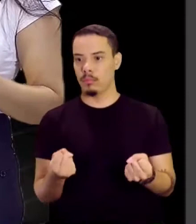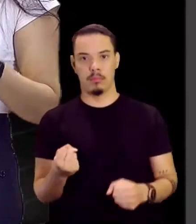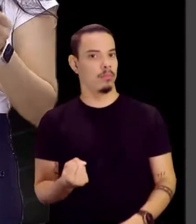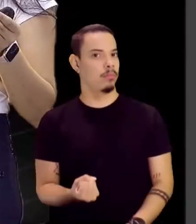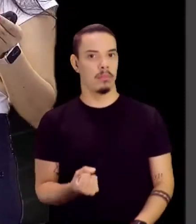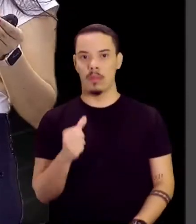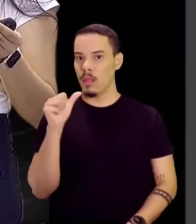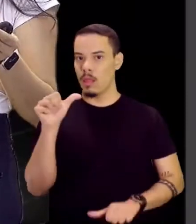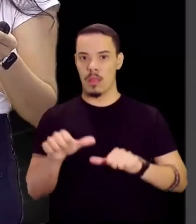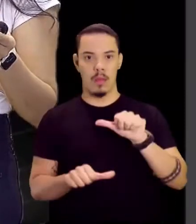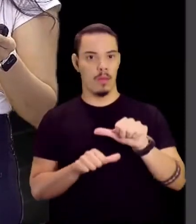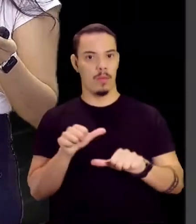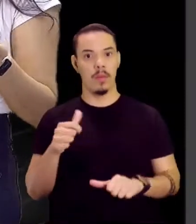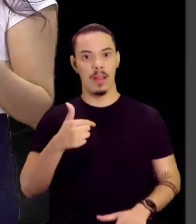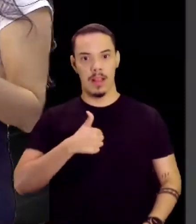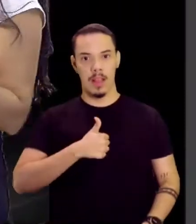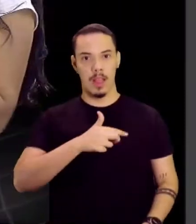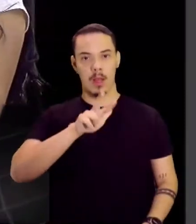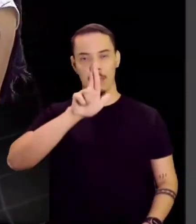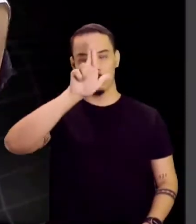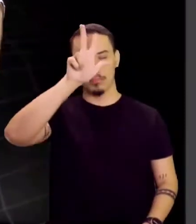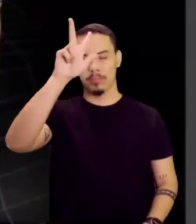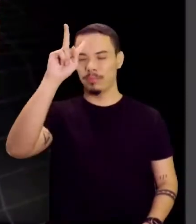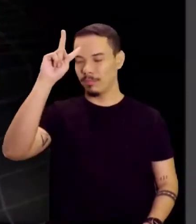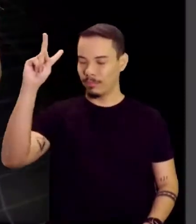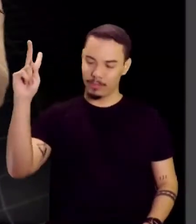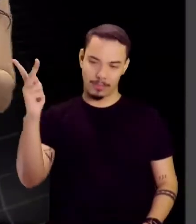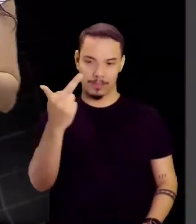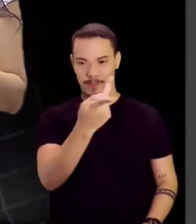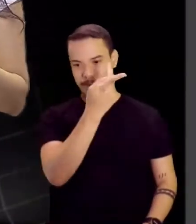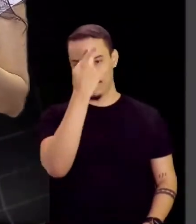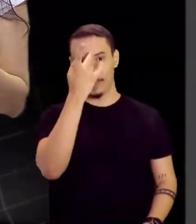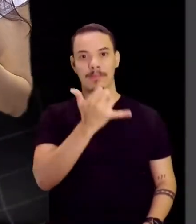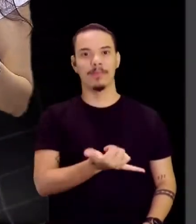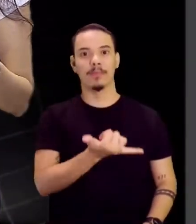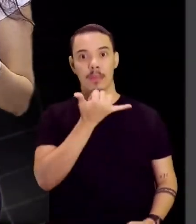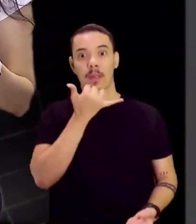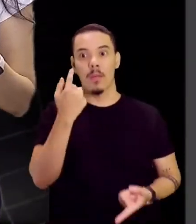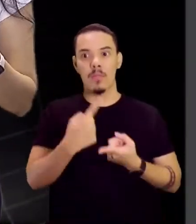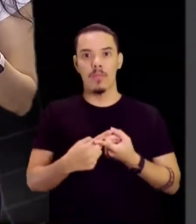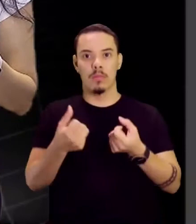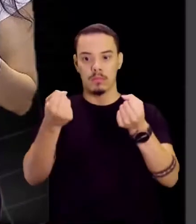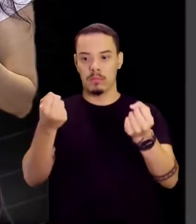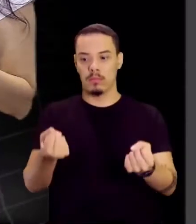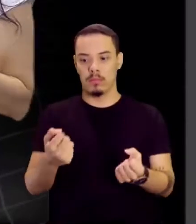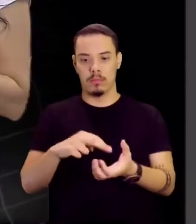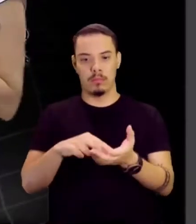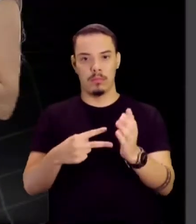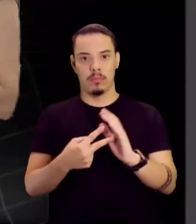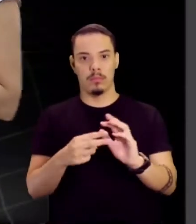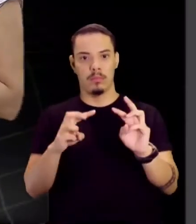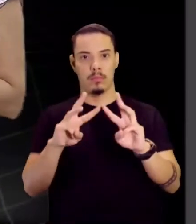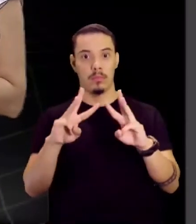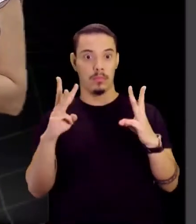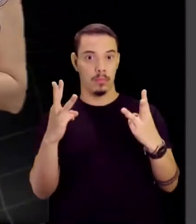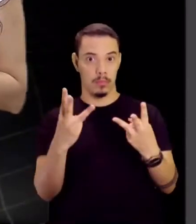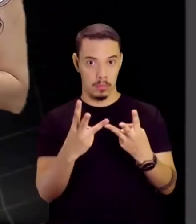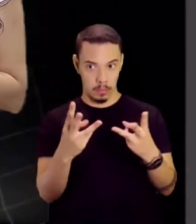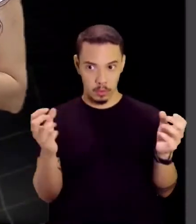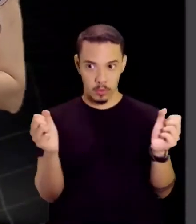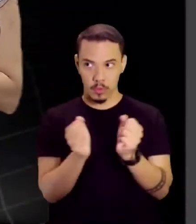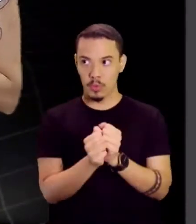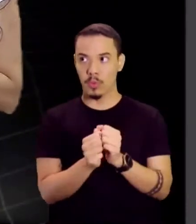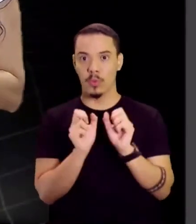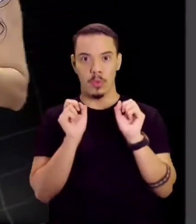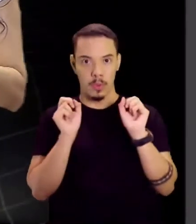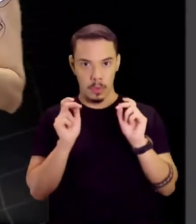né? Só pra... eu que fiquei confuso. Porque o peso lá, ele é produto da massa pelo valor de G. Isso, justamente.